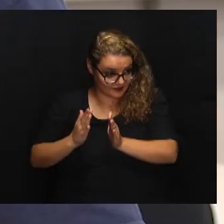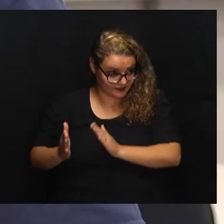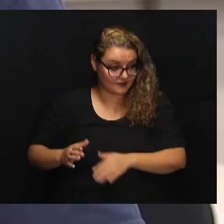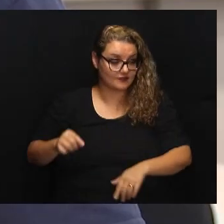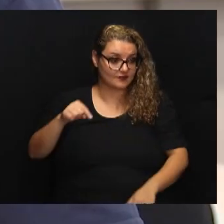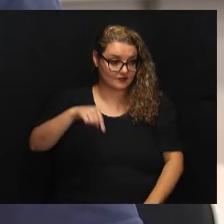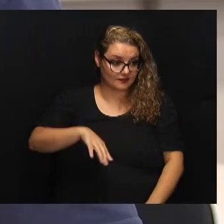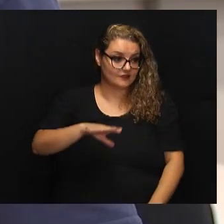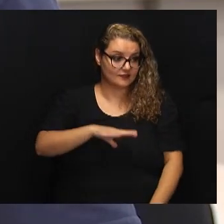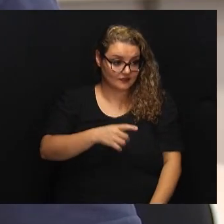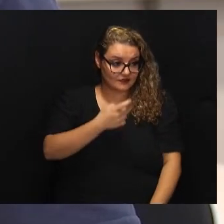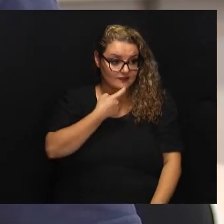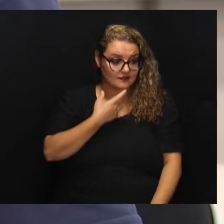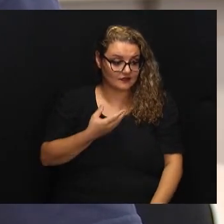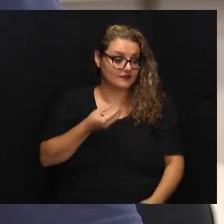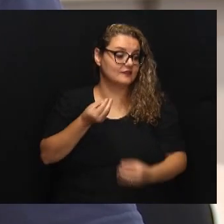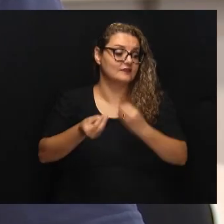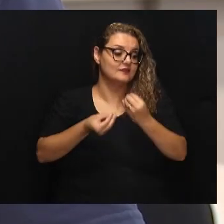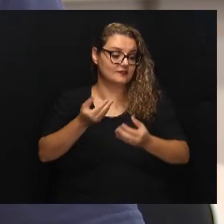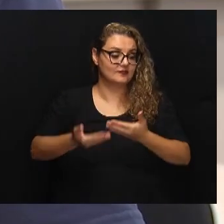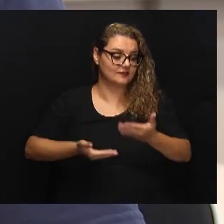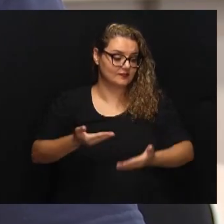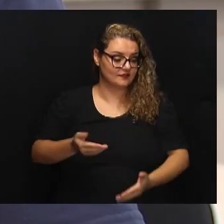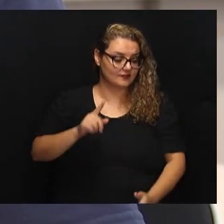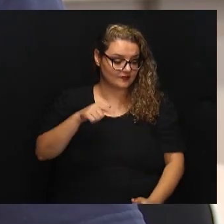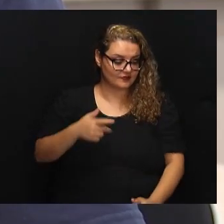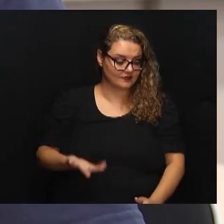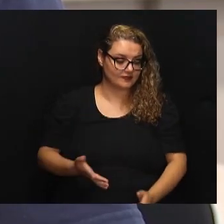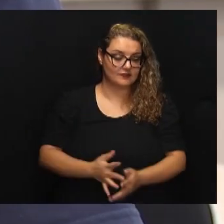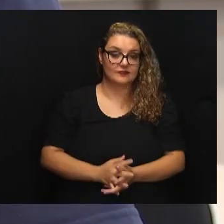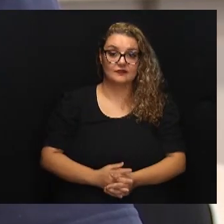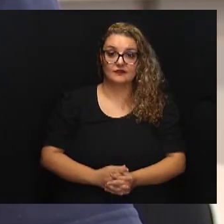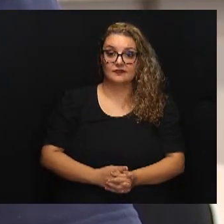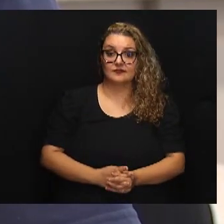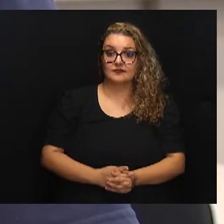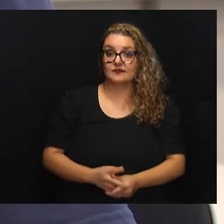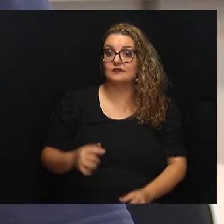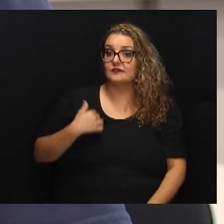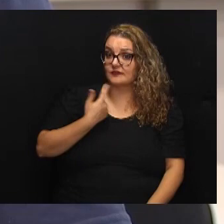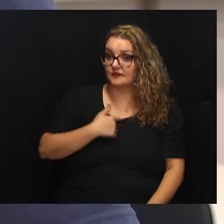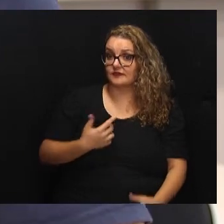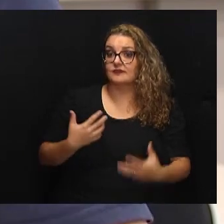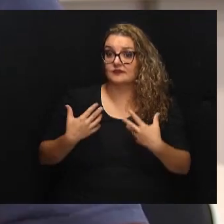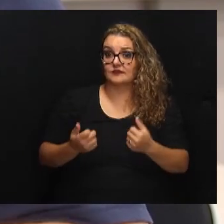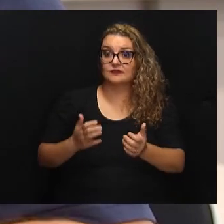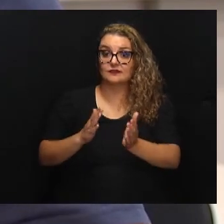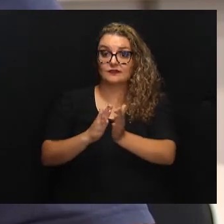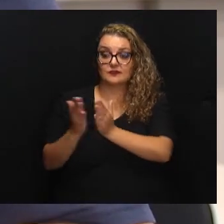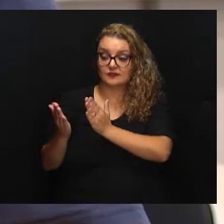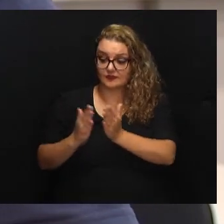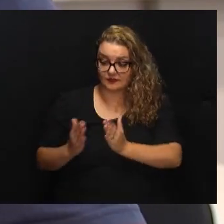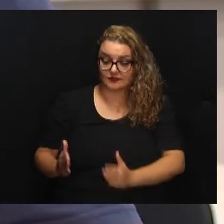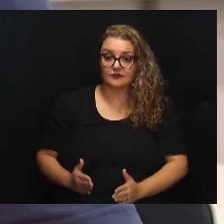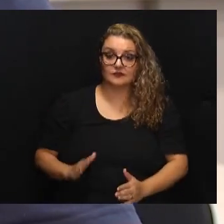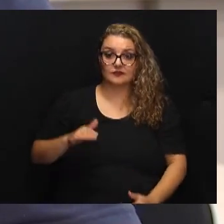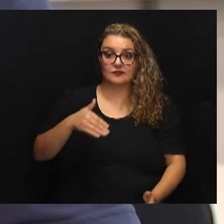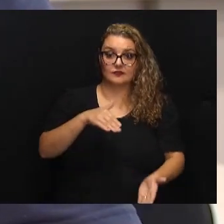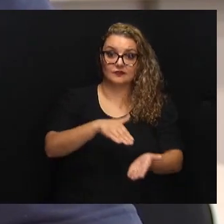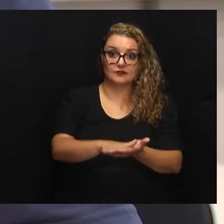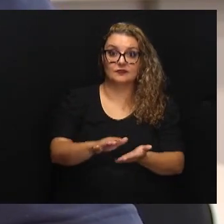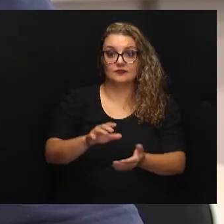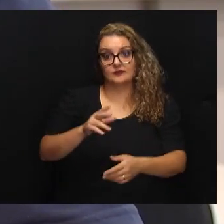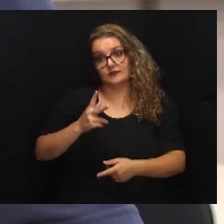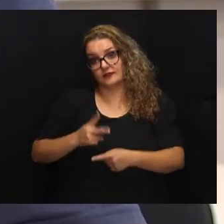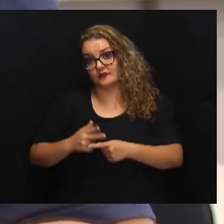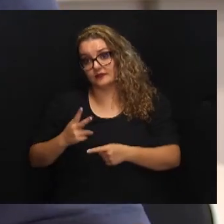de livros, né, para outras bibliotecas aqui do município. Como que é esse serviço, Gabriel? A gente recebe muitos livros